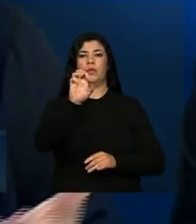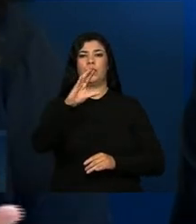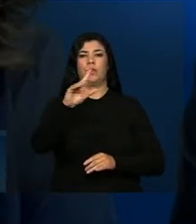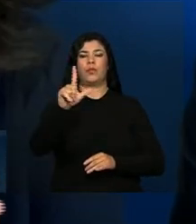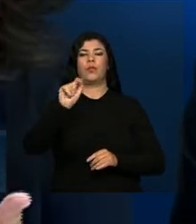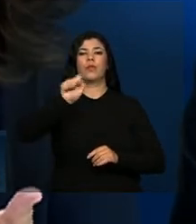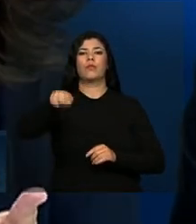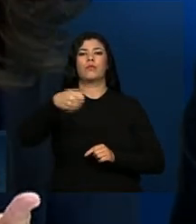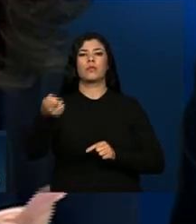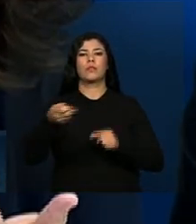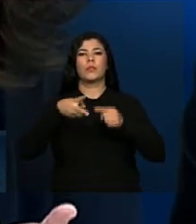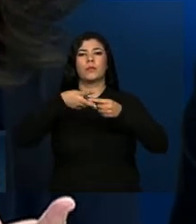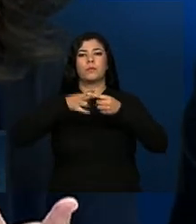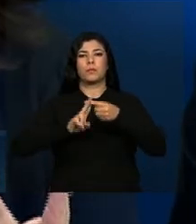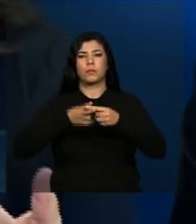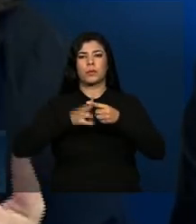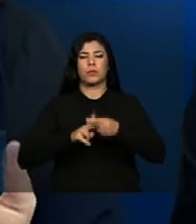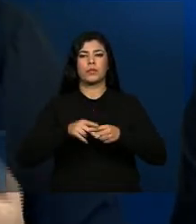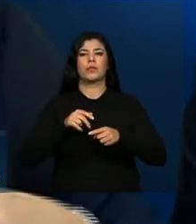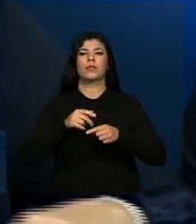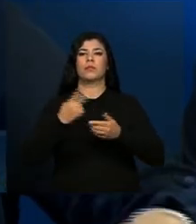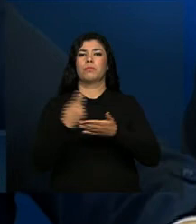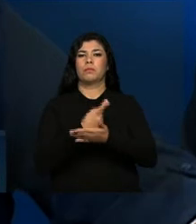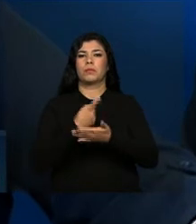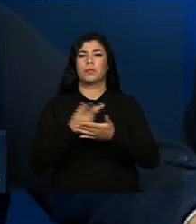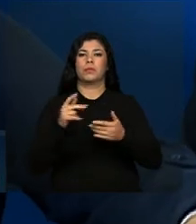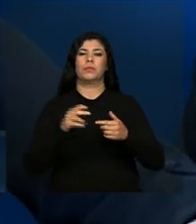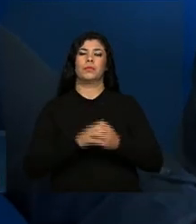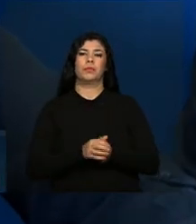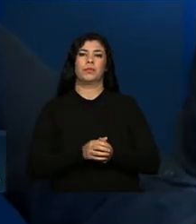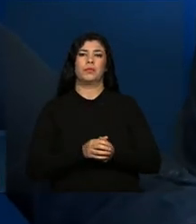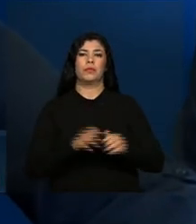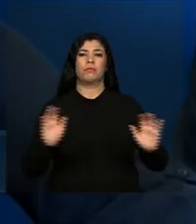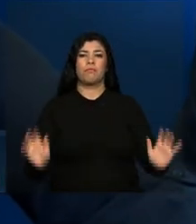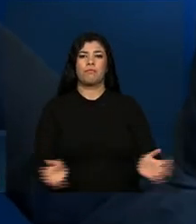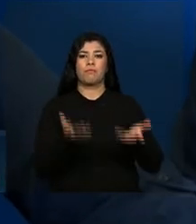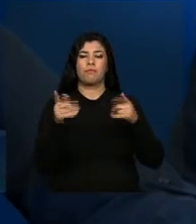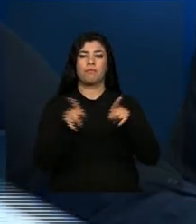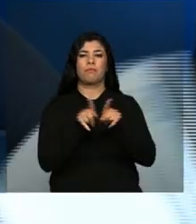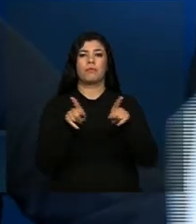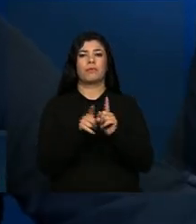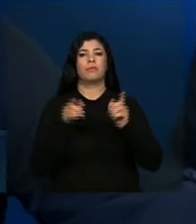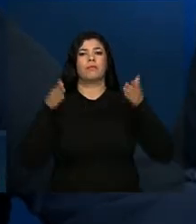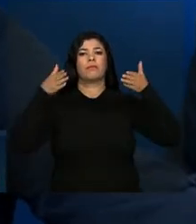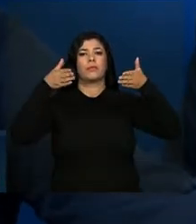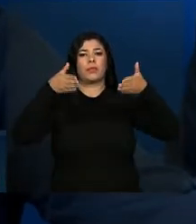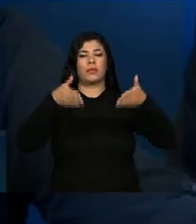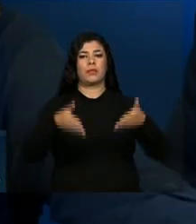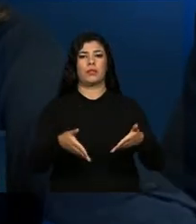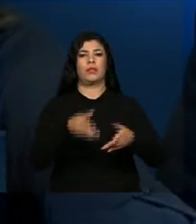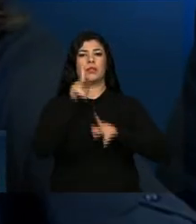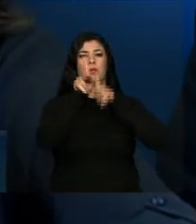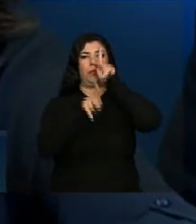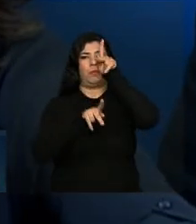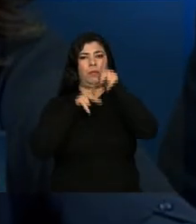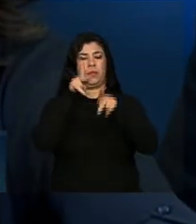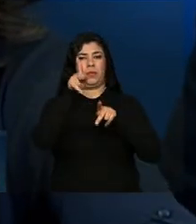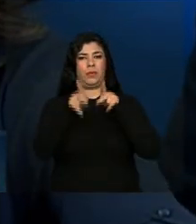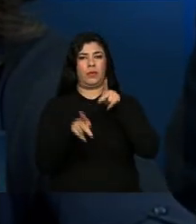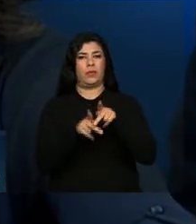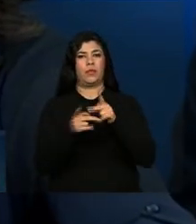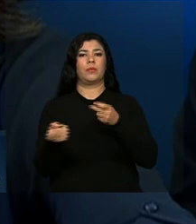claro que nesse sentido melhorar os índices de atendimento e incentivar a participação da população